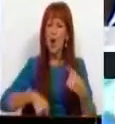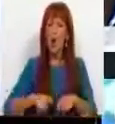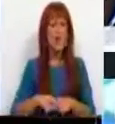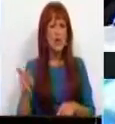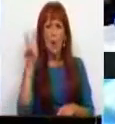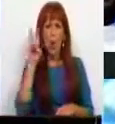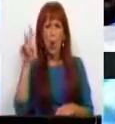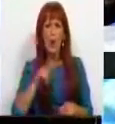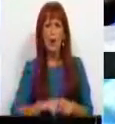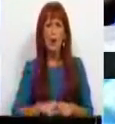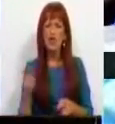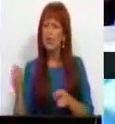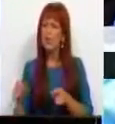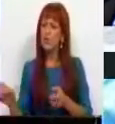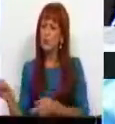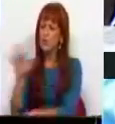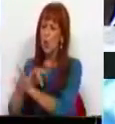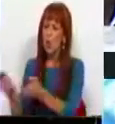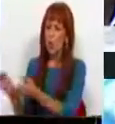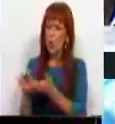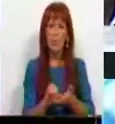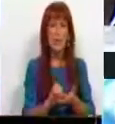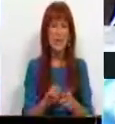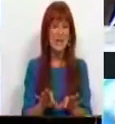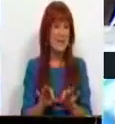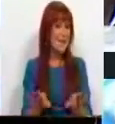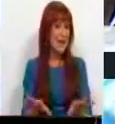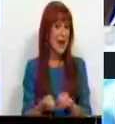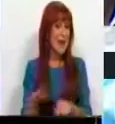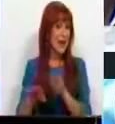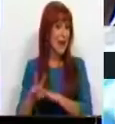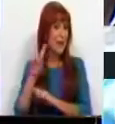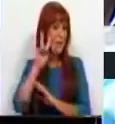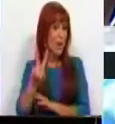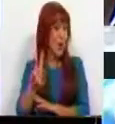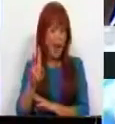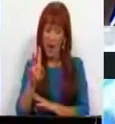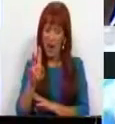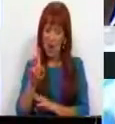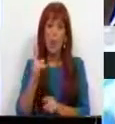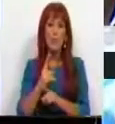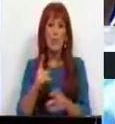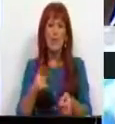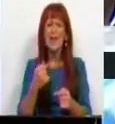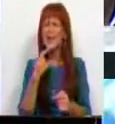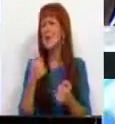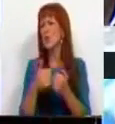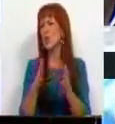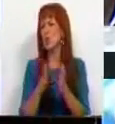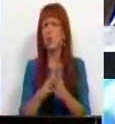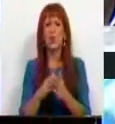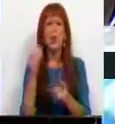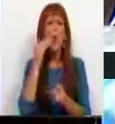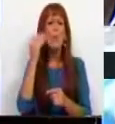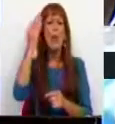não olhamos para os fundos comunitários da mesma forma como a direita o faz, porque isso diz tudo sobre